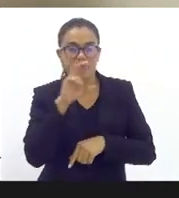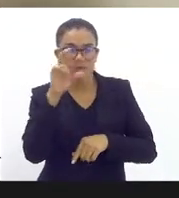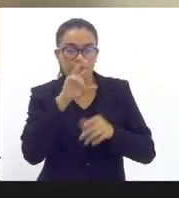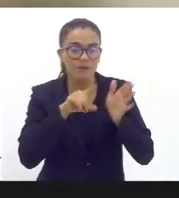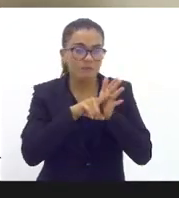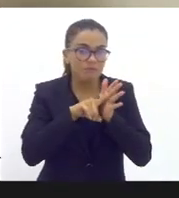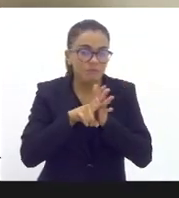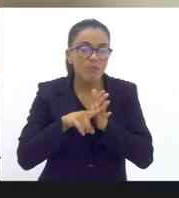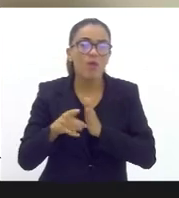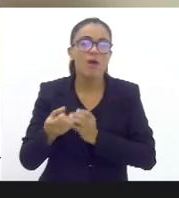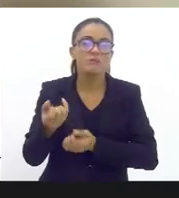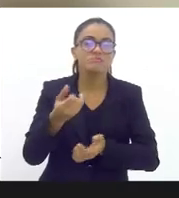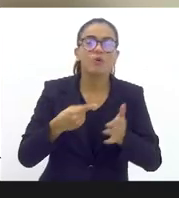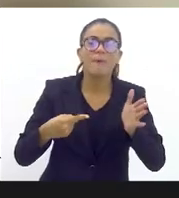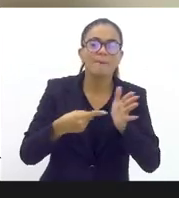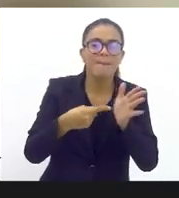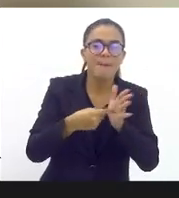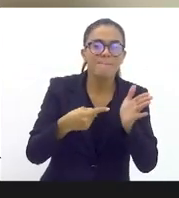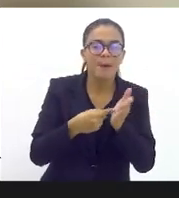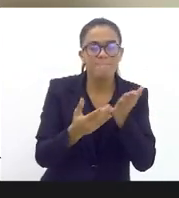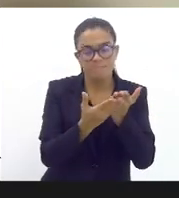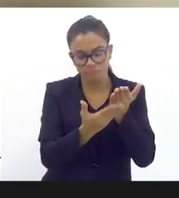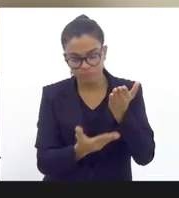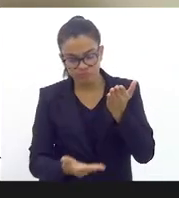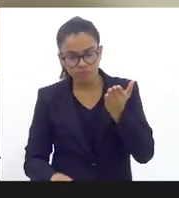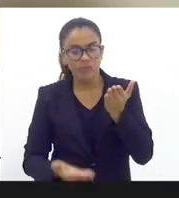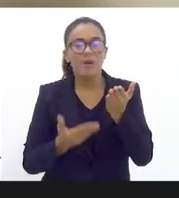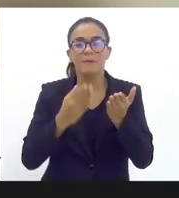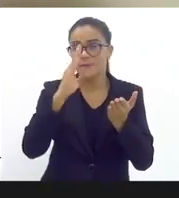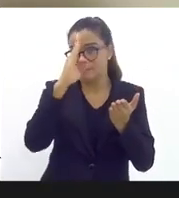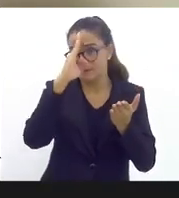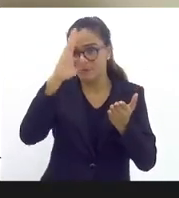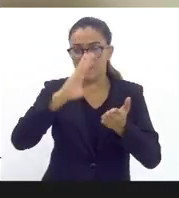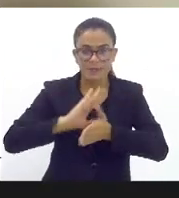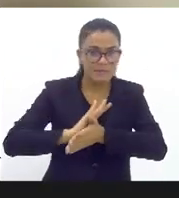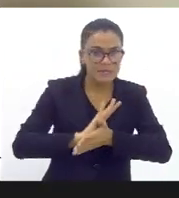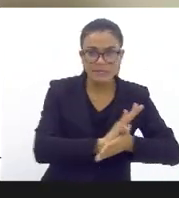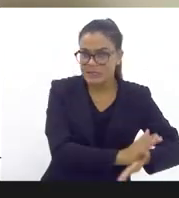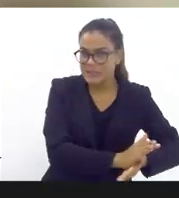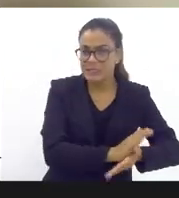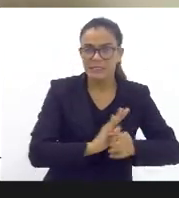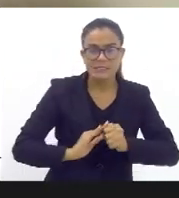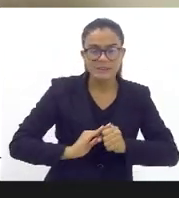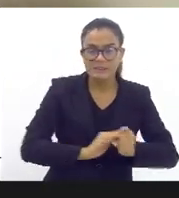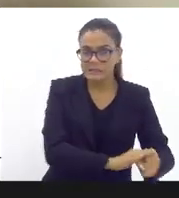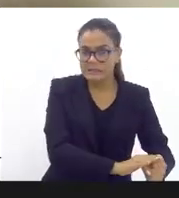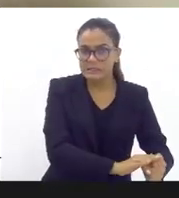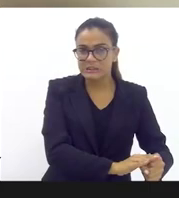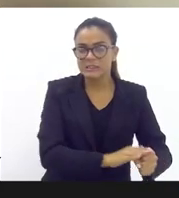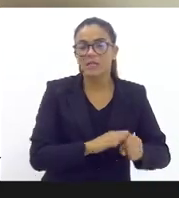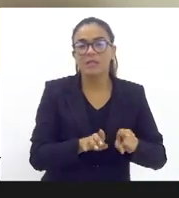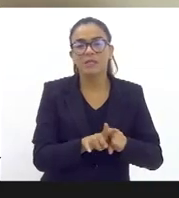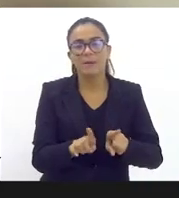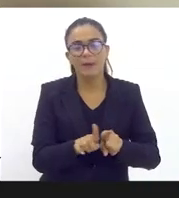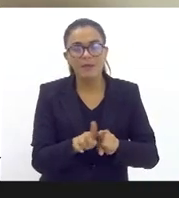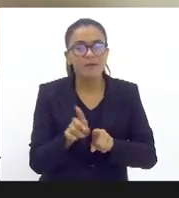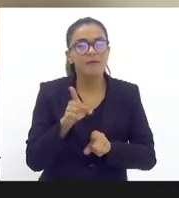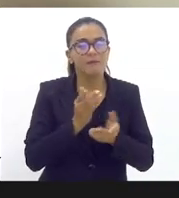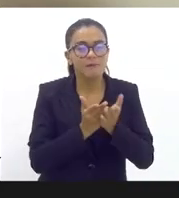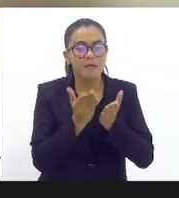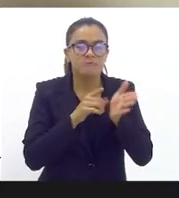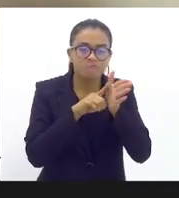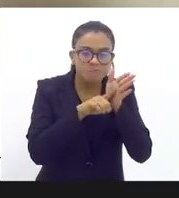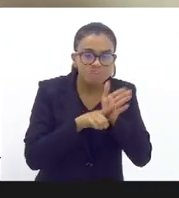nós recebemos denúncias especificamente de discriminação e